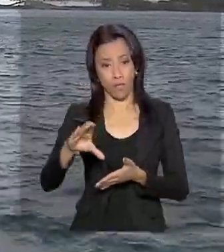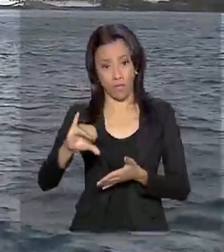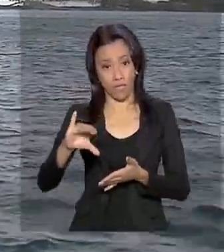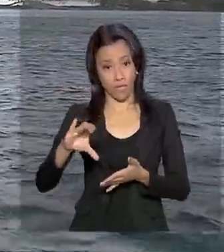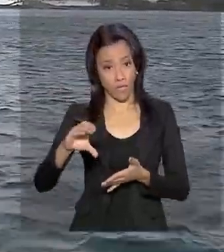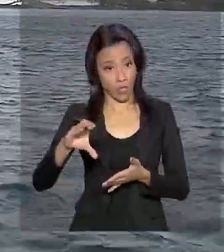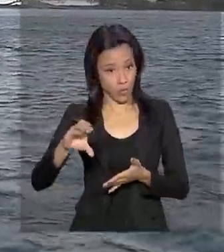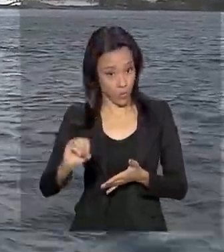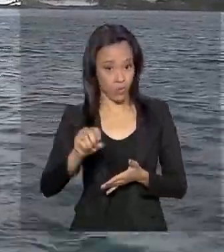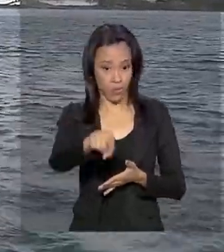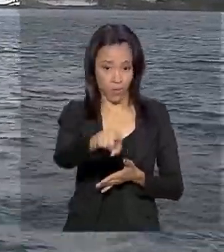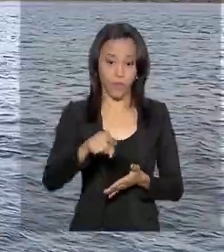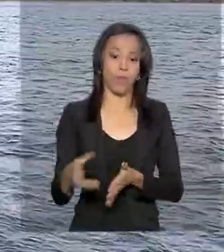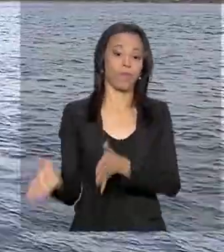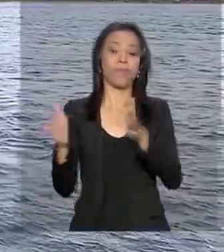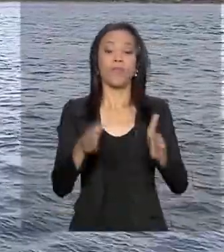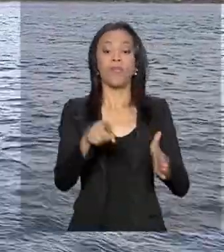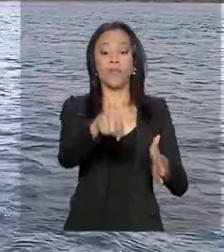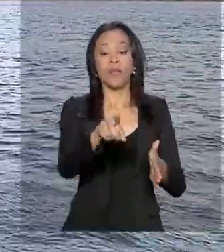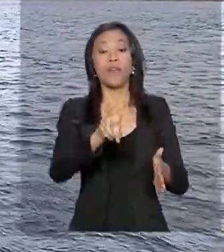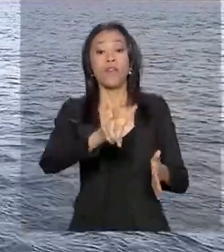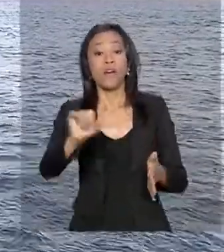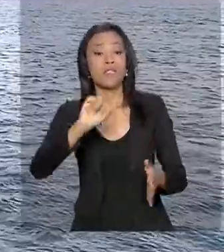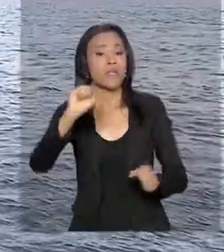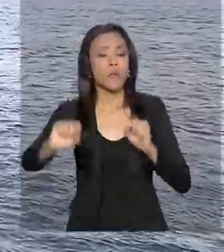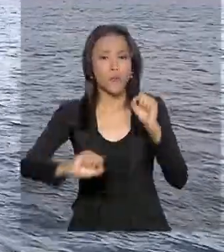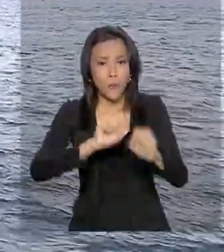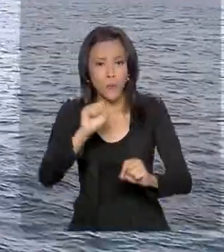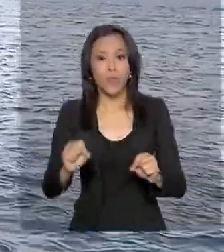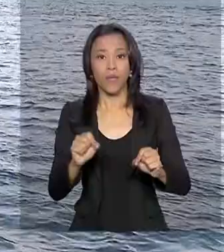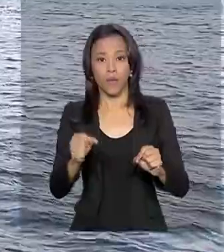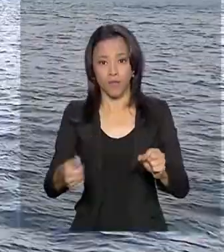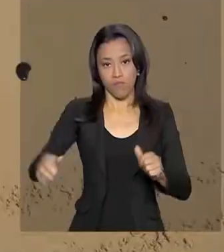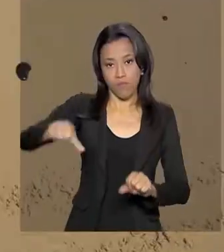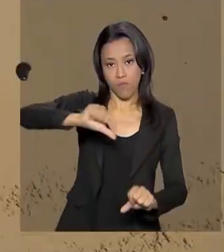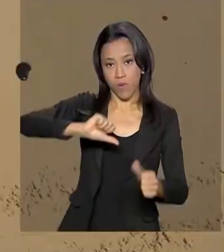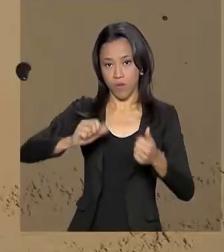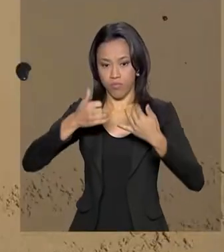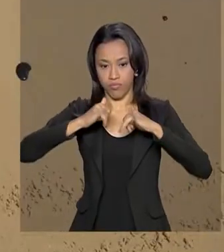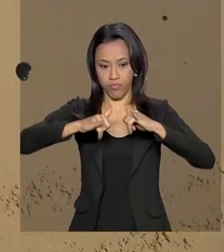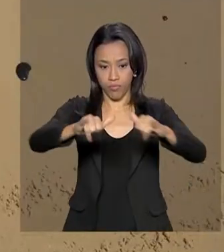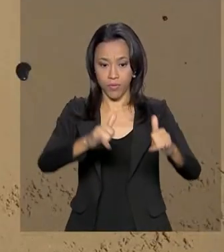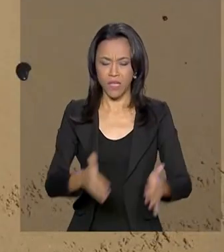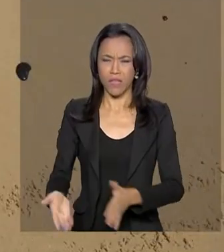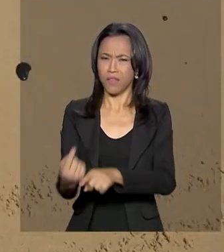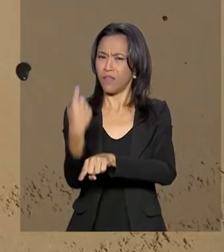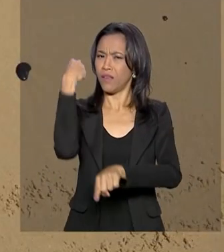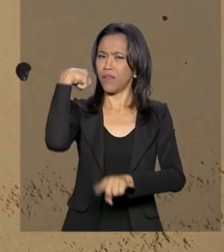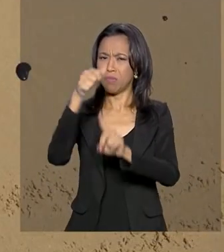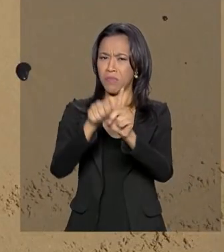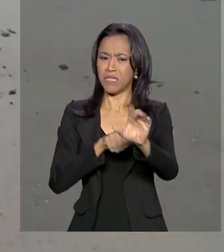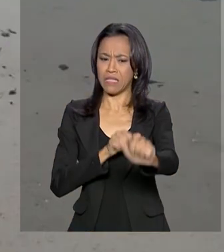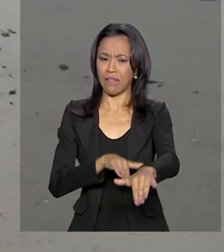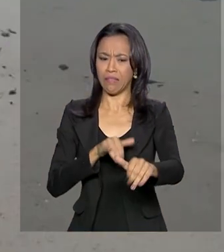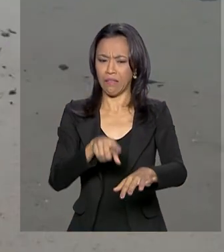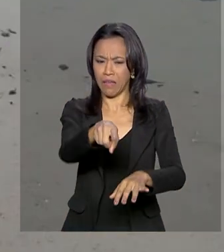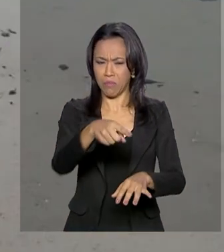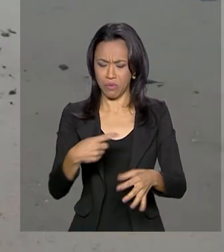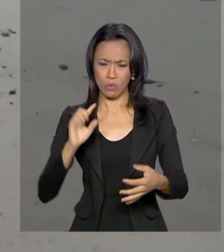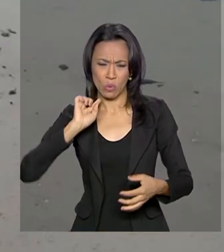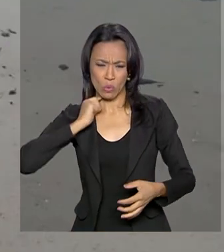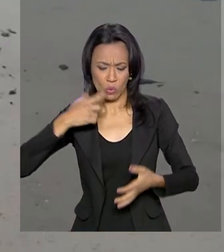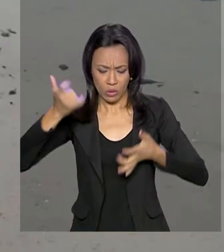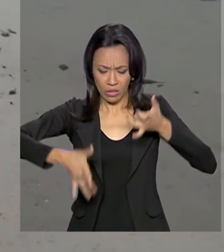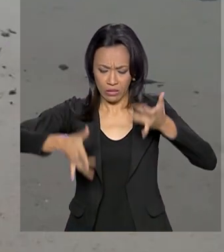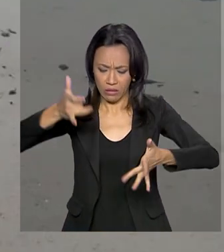da água do reservatório e será convertida em energia desde o início de setembro manchas de óleo vem aparecendo